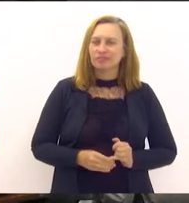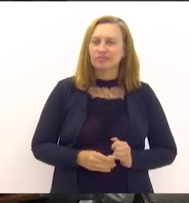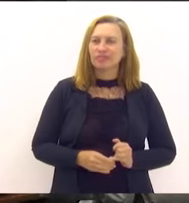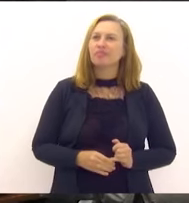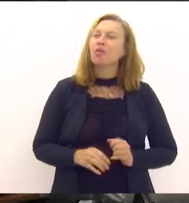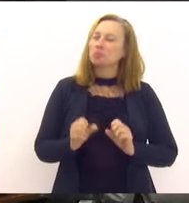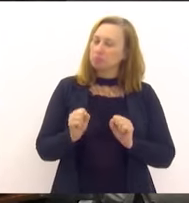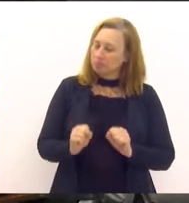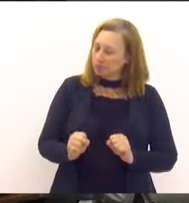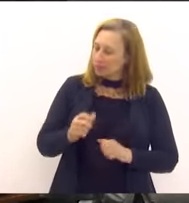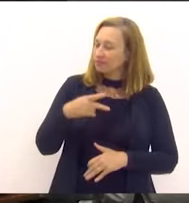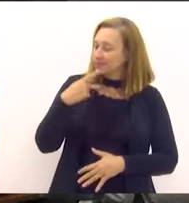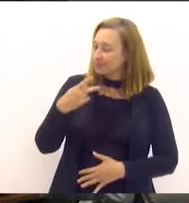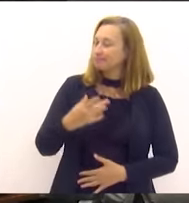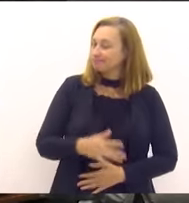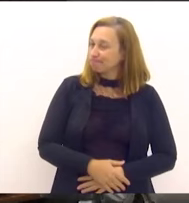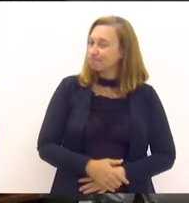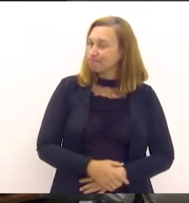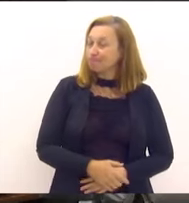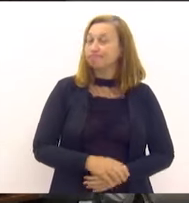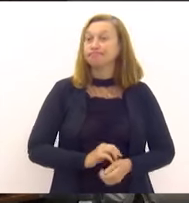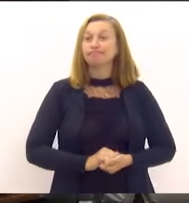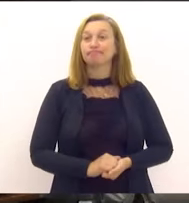Pode falar.